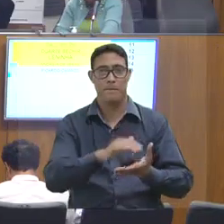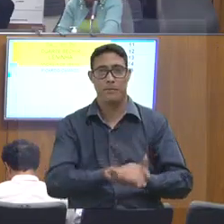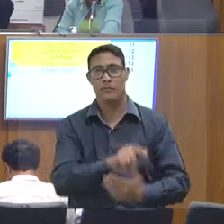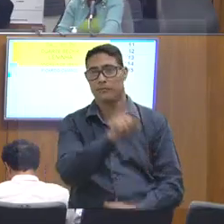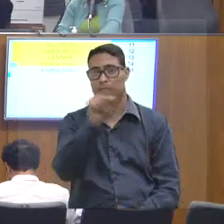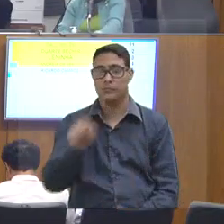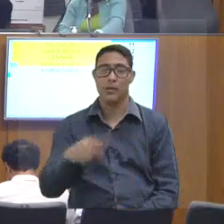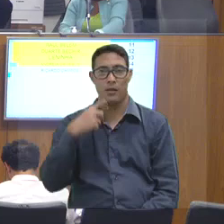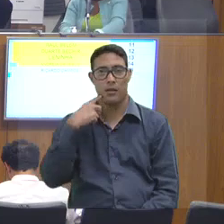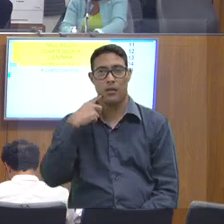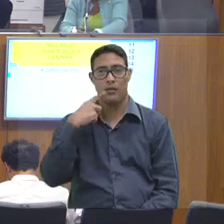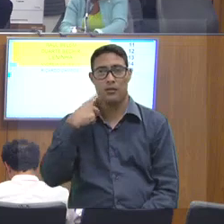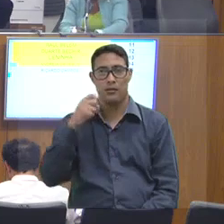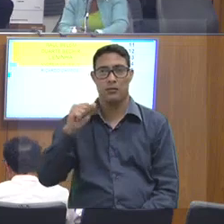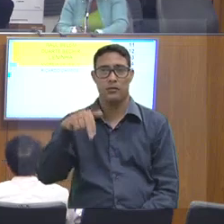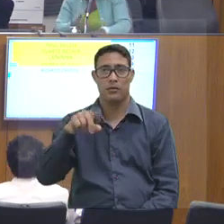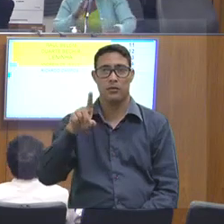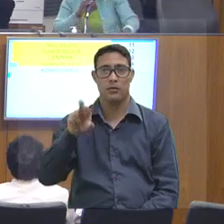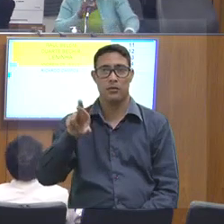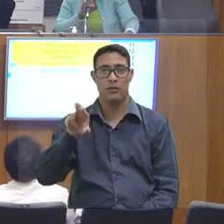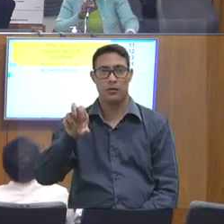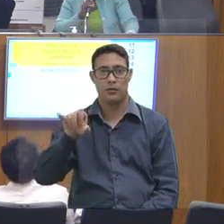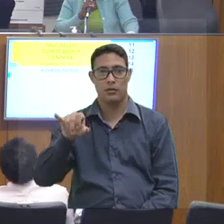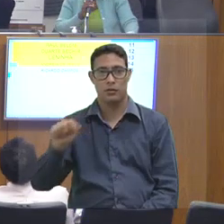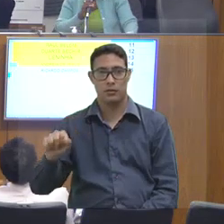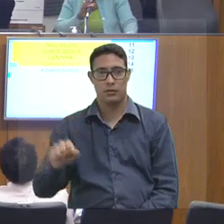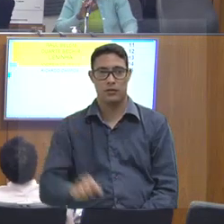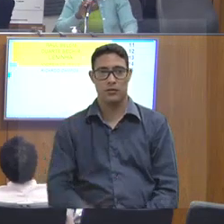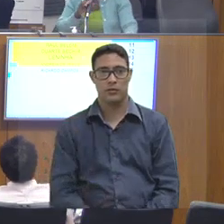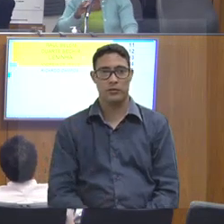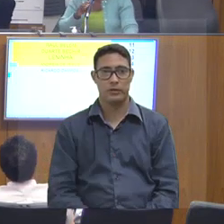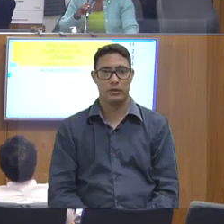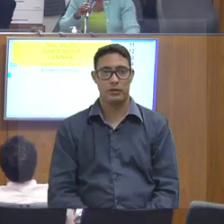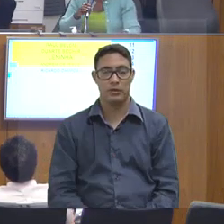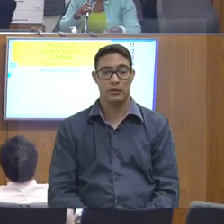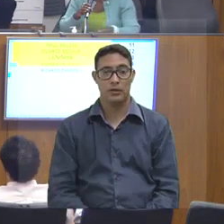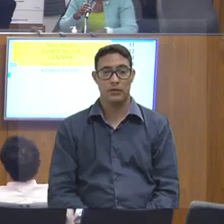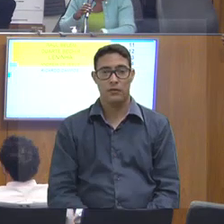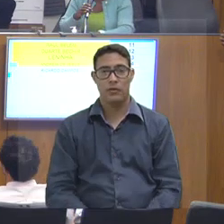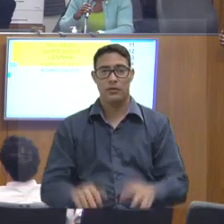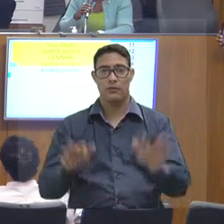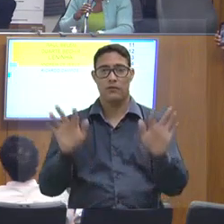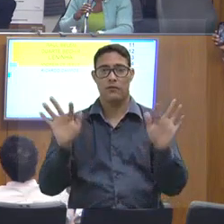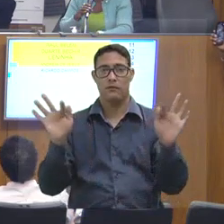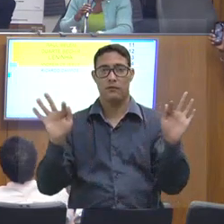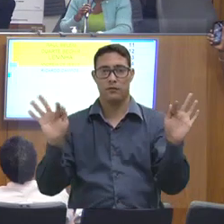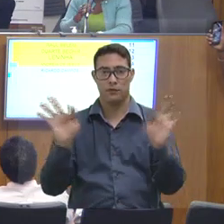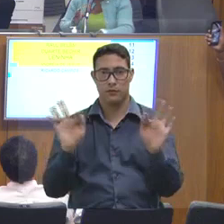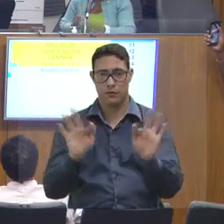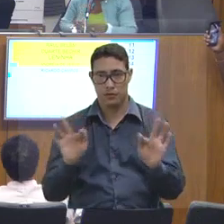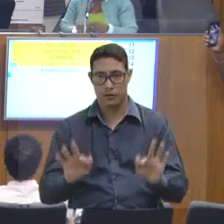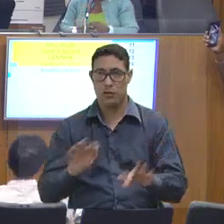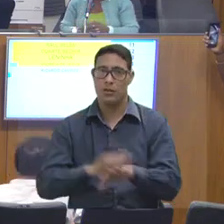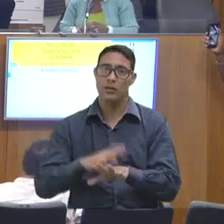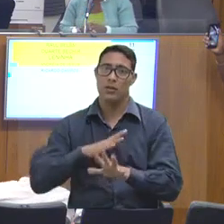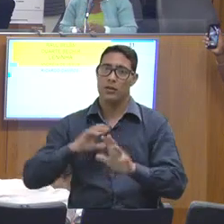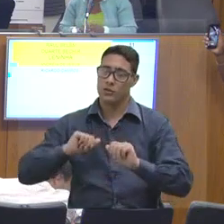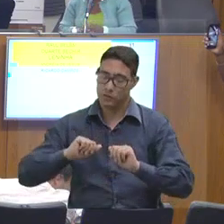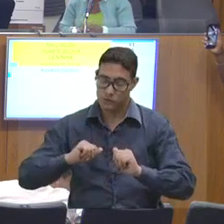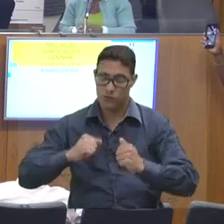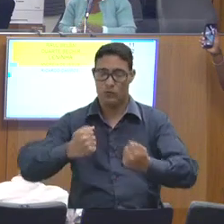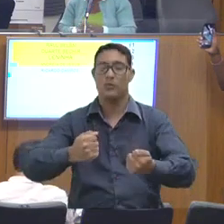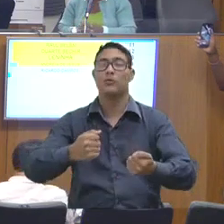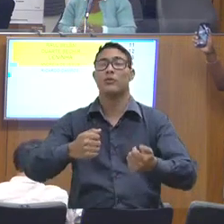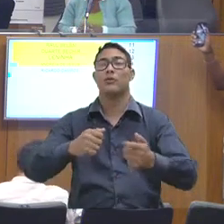André de Jesus não fico feliz Acho que esse esforço da secretaria né